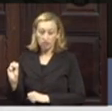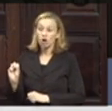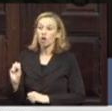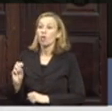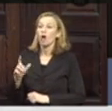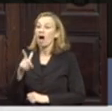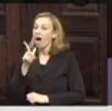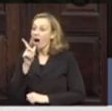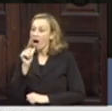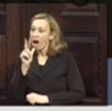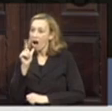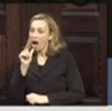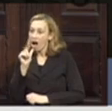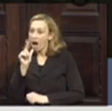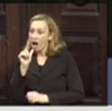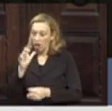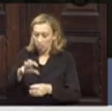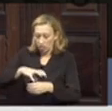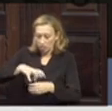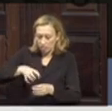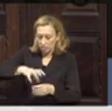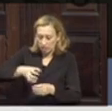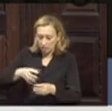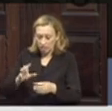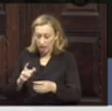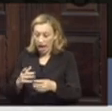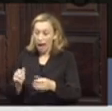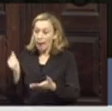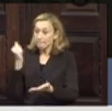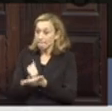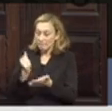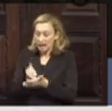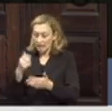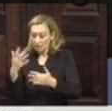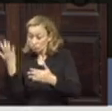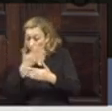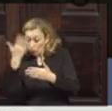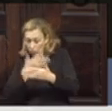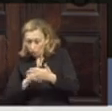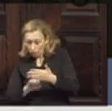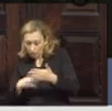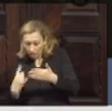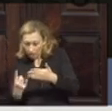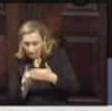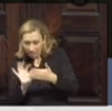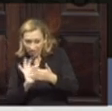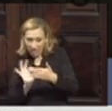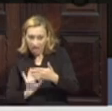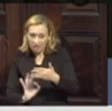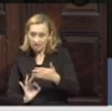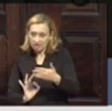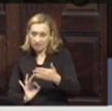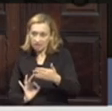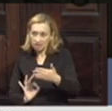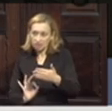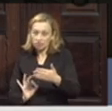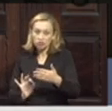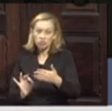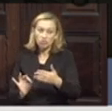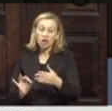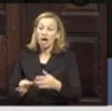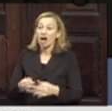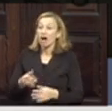comércio mais popular, com indústrias e fornecedores que não tratam o consumidor de maneira